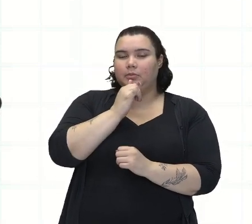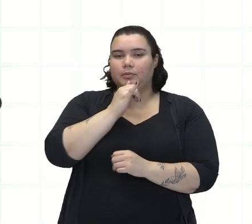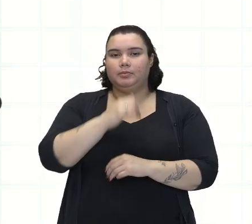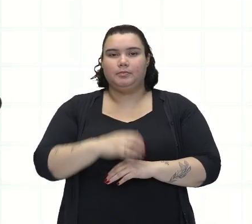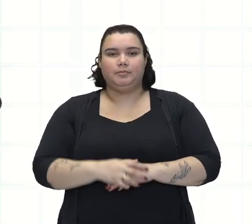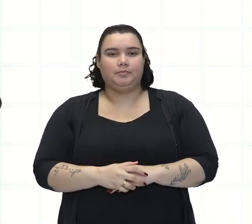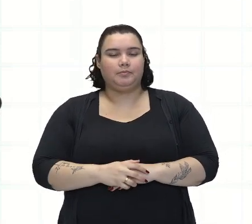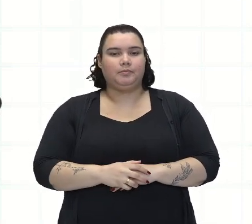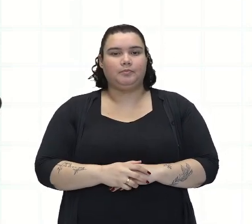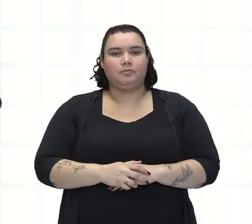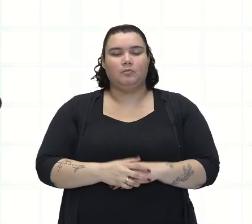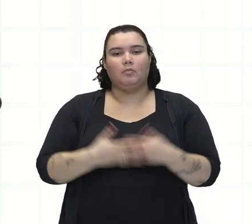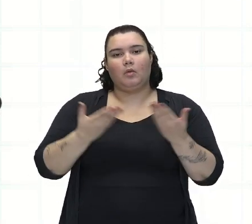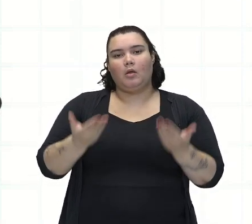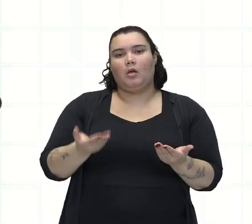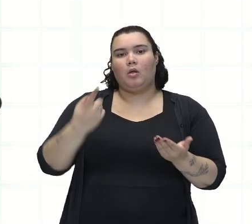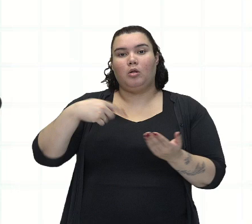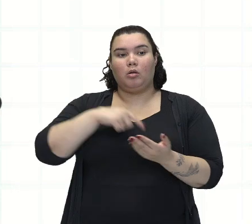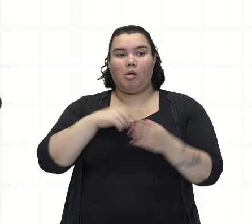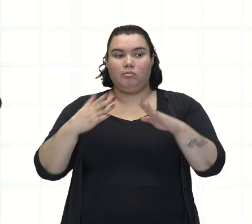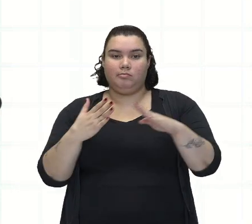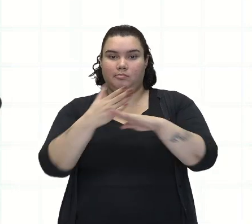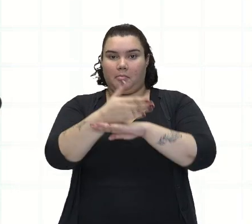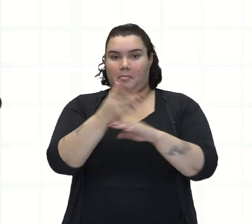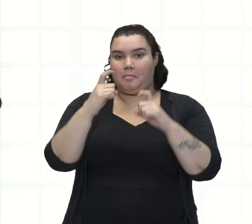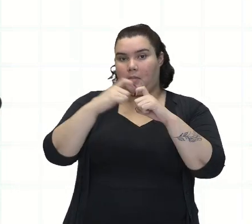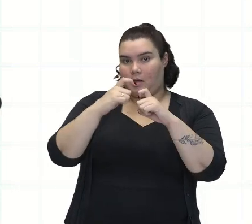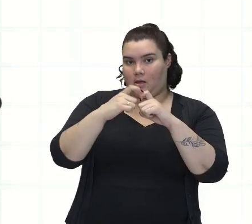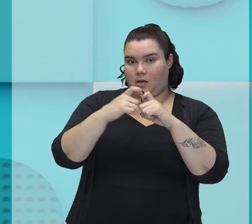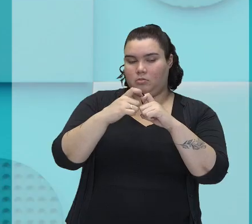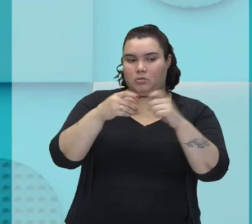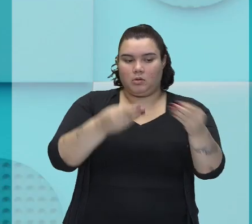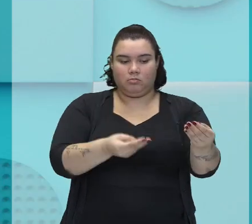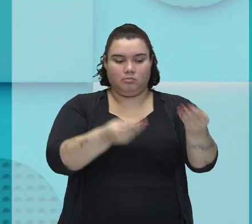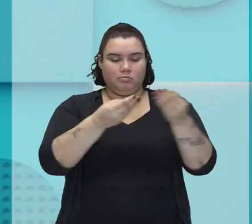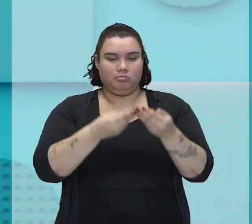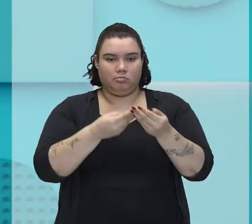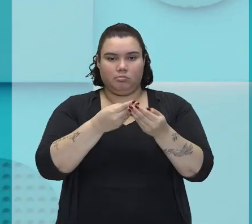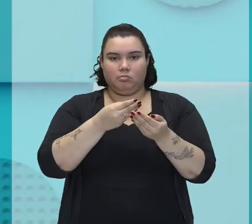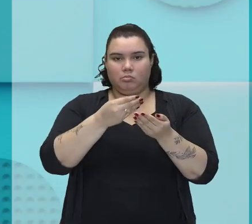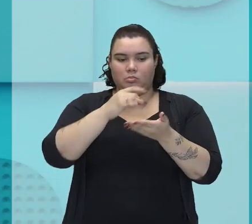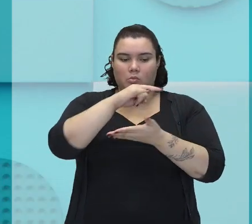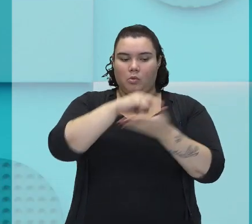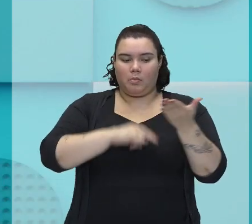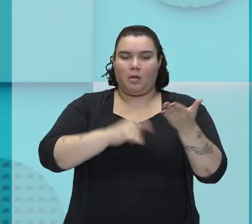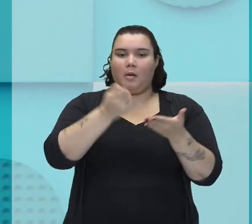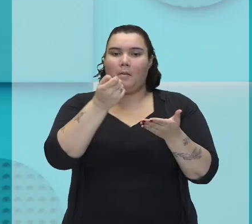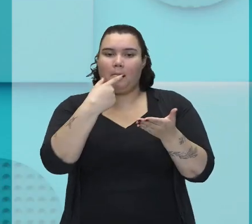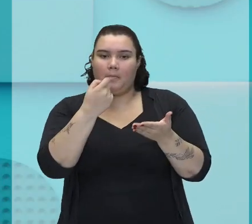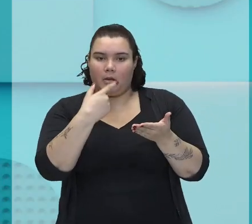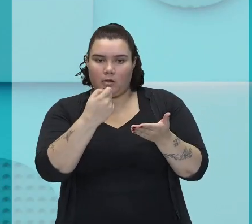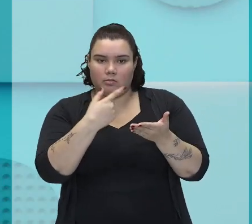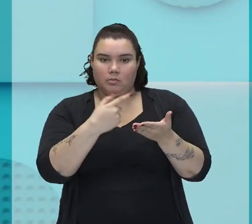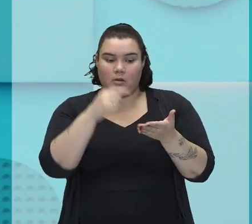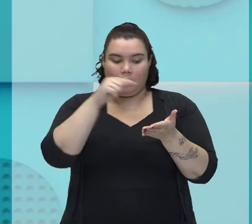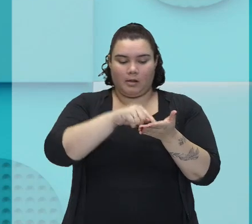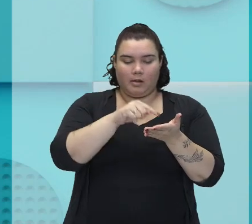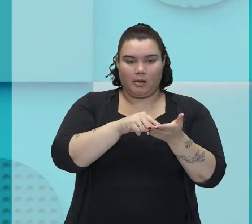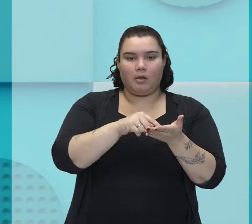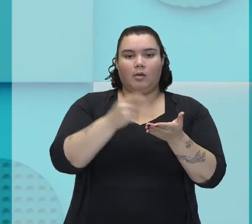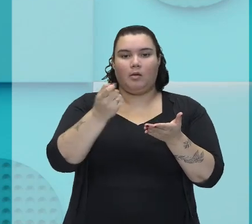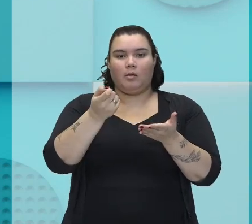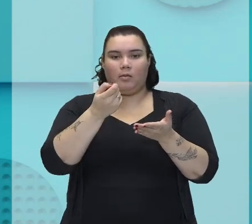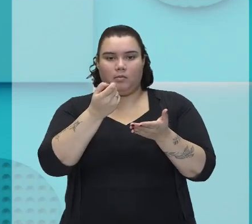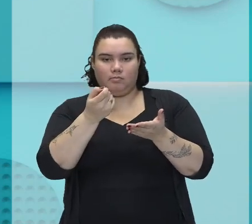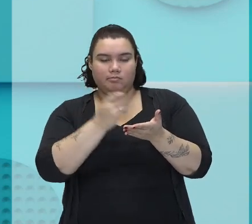quando nós vamos ao médico, o médico passa uma receita de um remédio. E lá na receita,